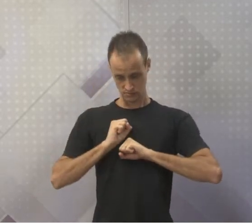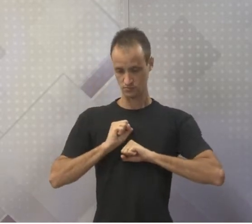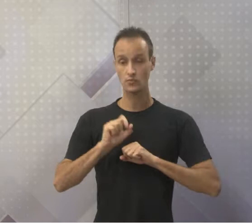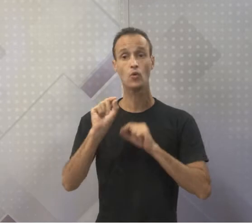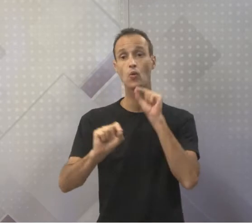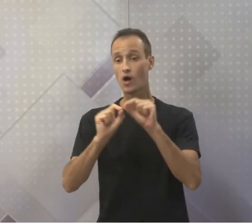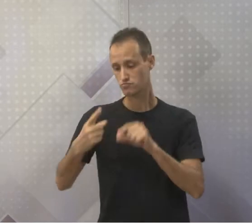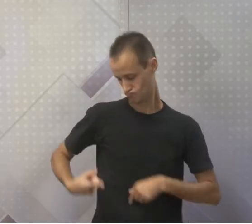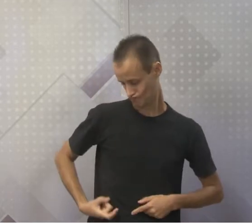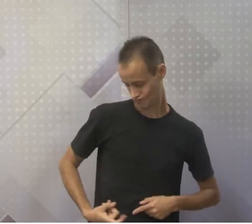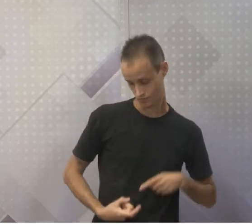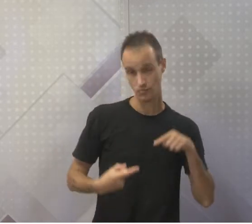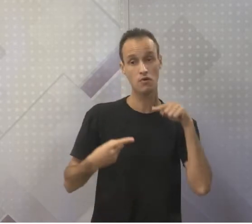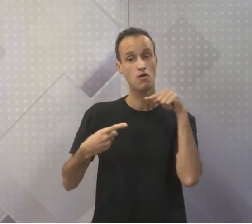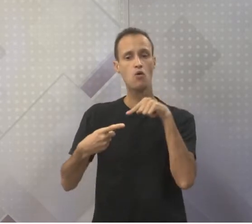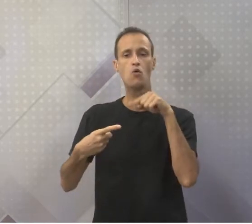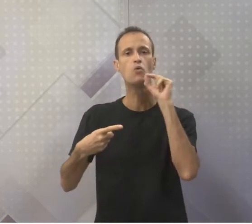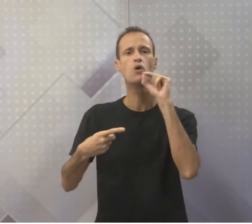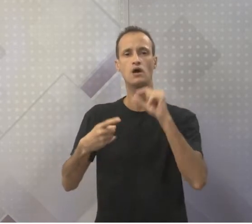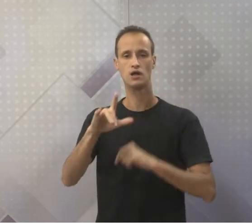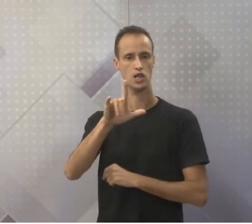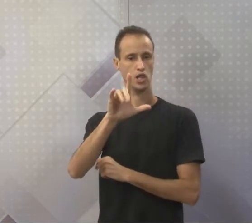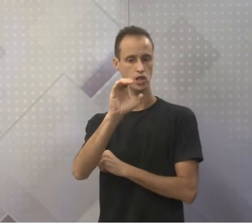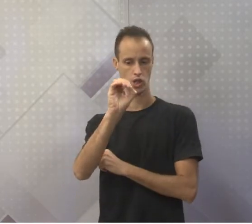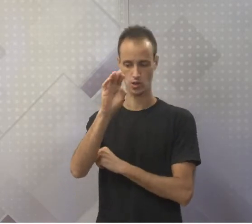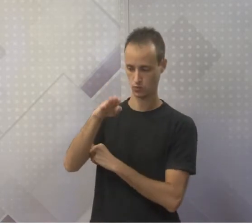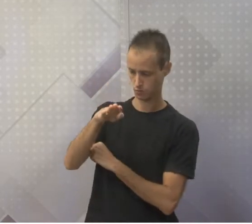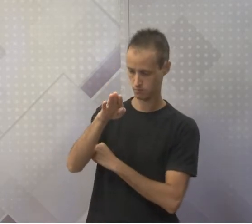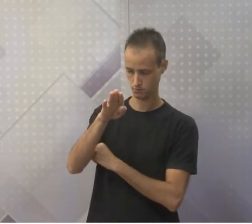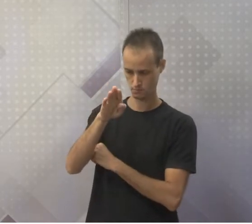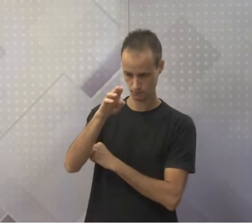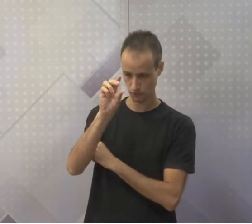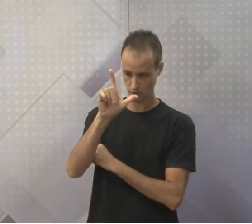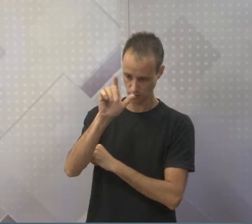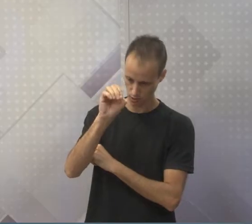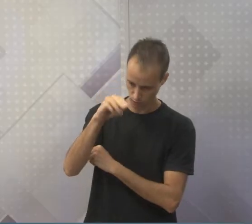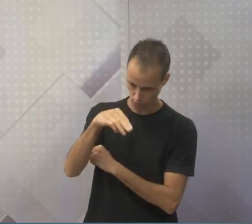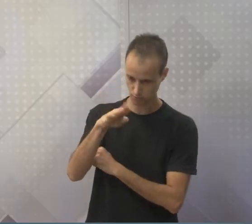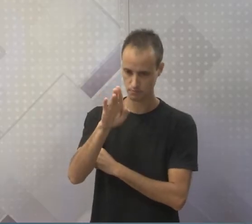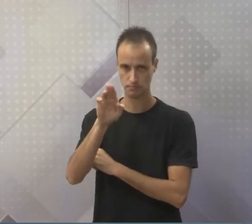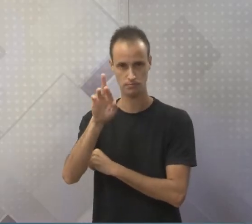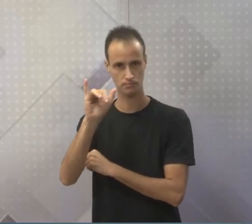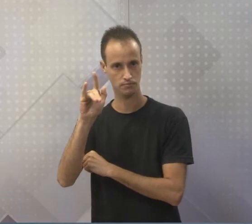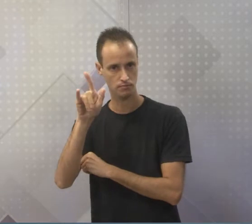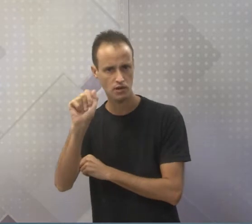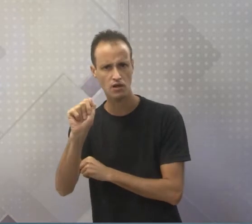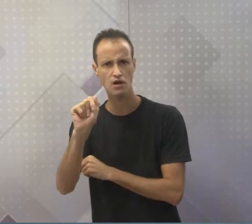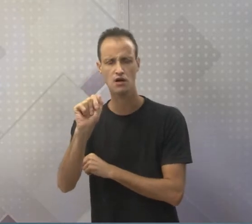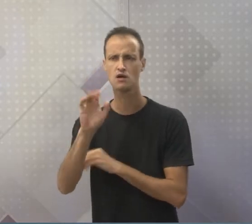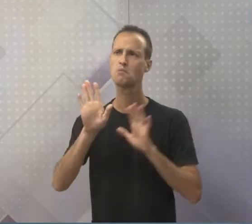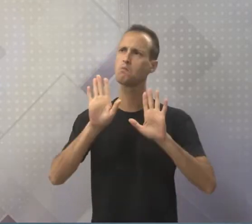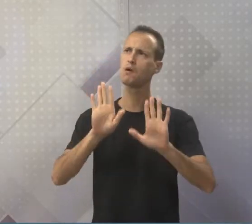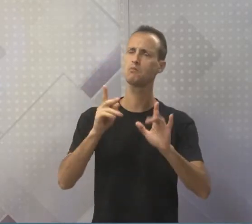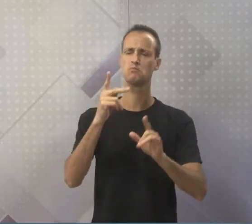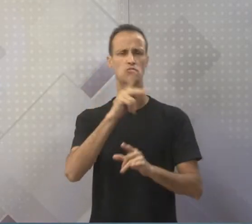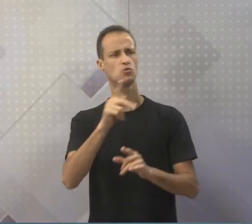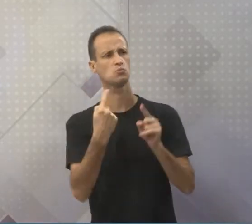lombriga, né? A ascaridíase é causada pela lombriga. Mas, professor, por que